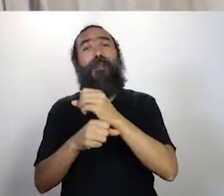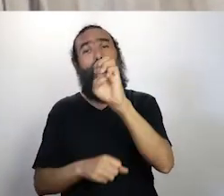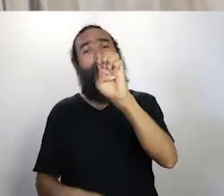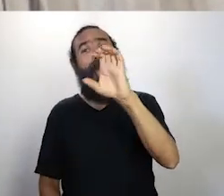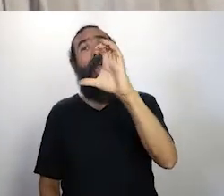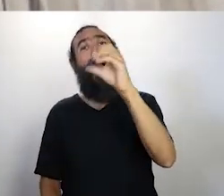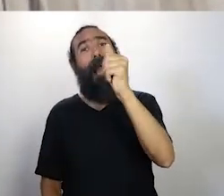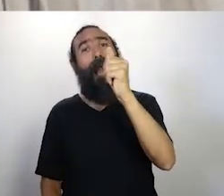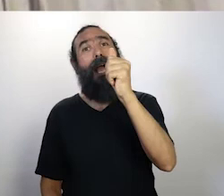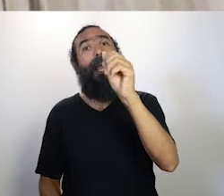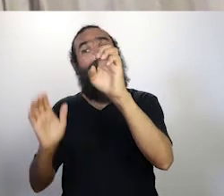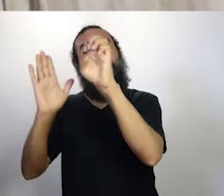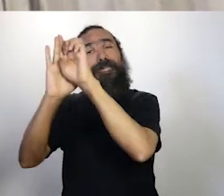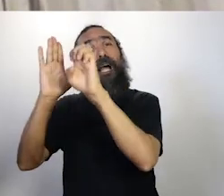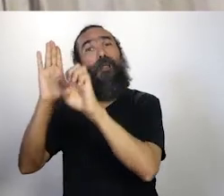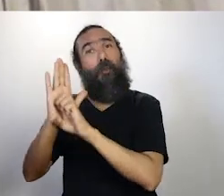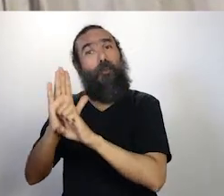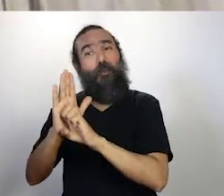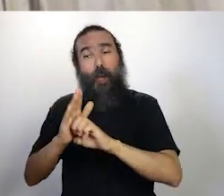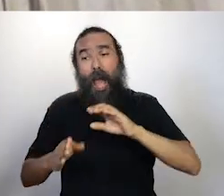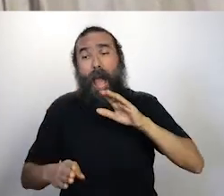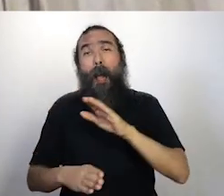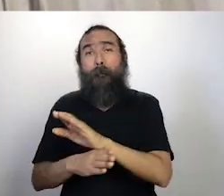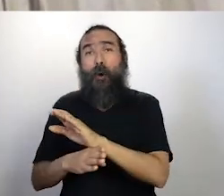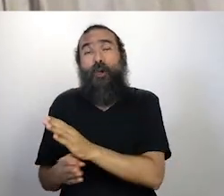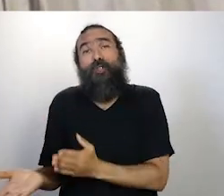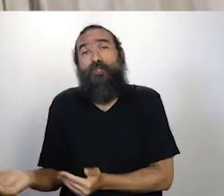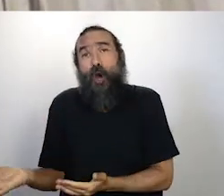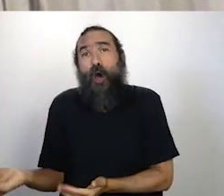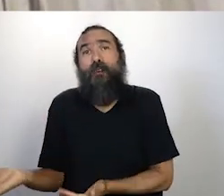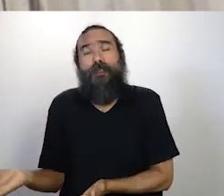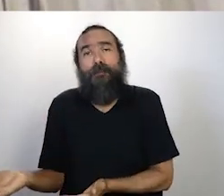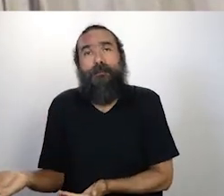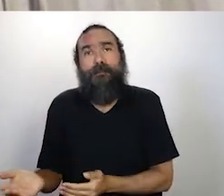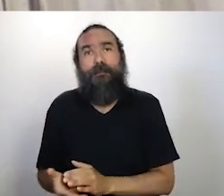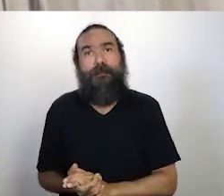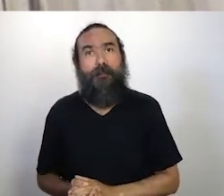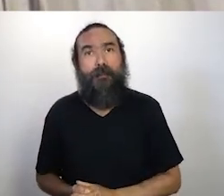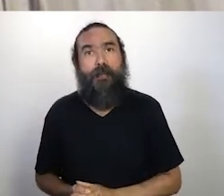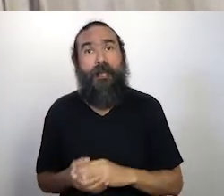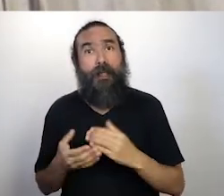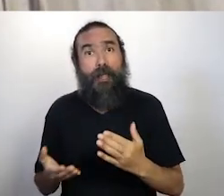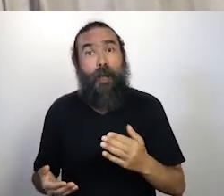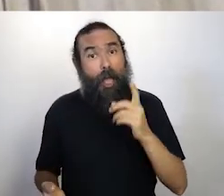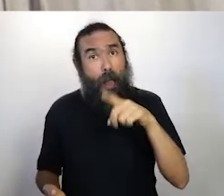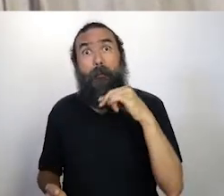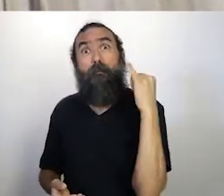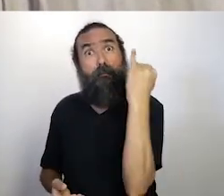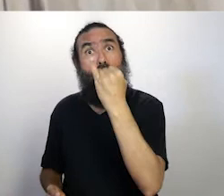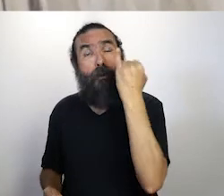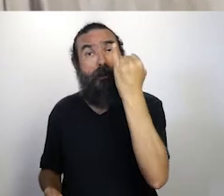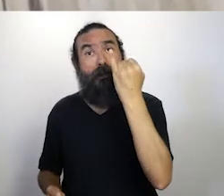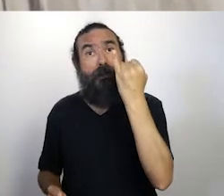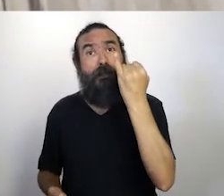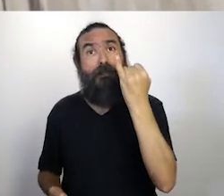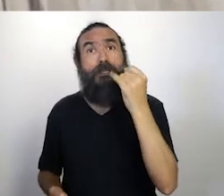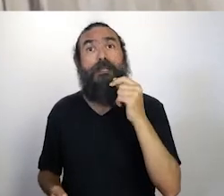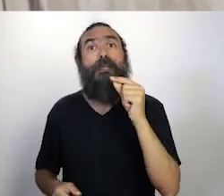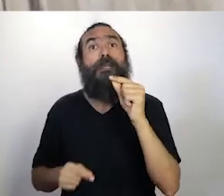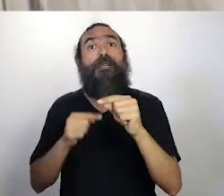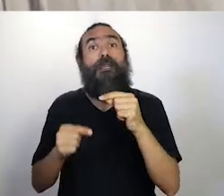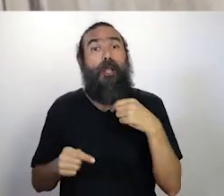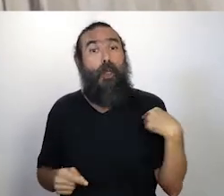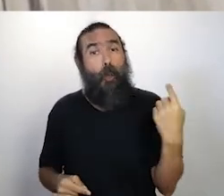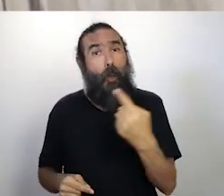analisa os impactos da implementação do ECA na sociedade brasileira, são significativos. E, mesmo assim, a gente precisa de uma luta